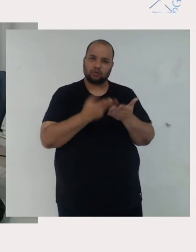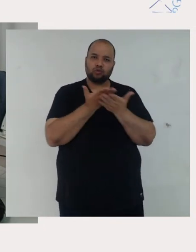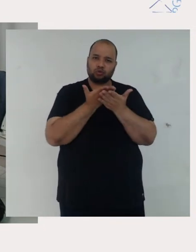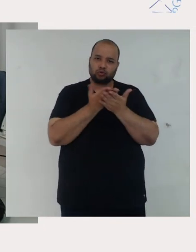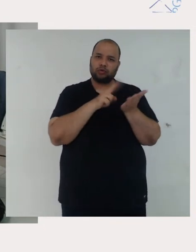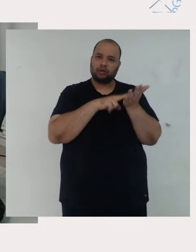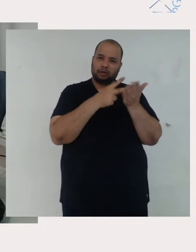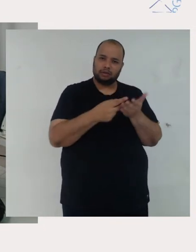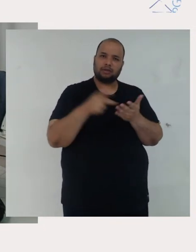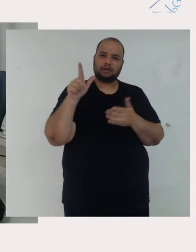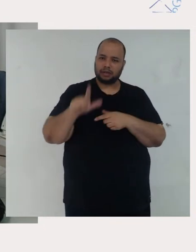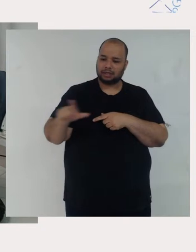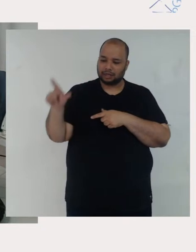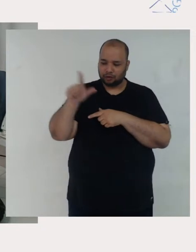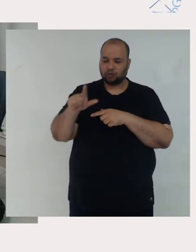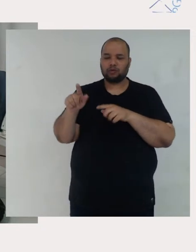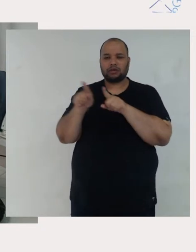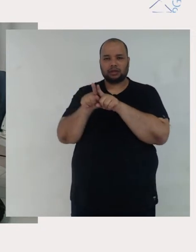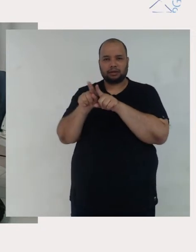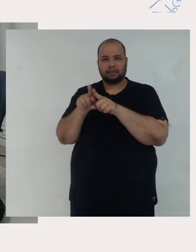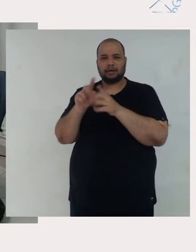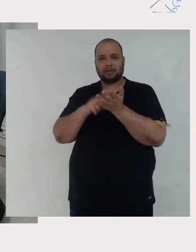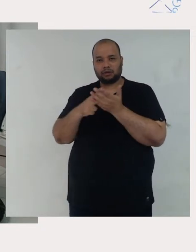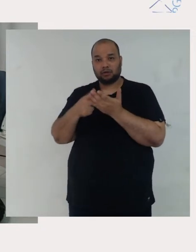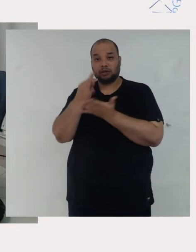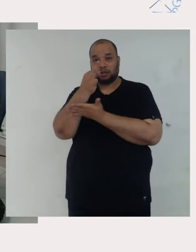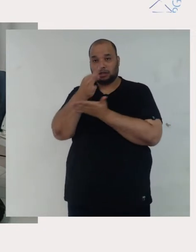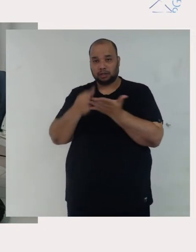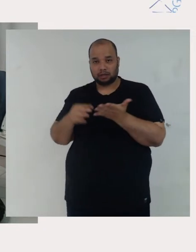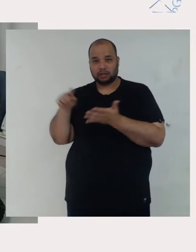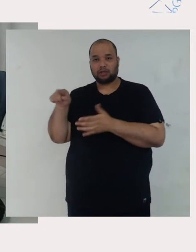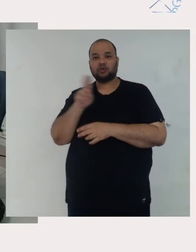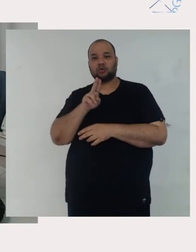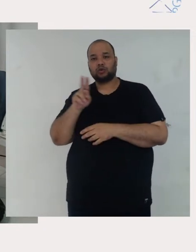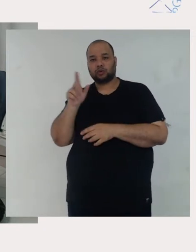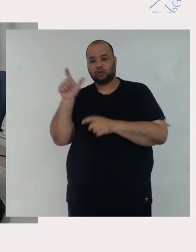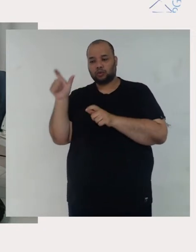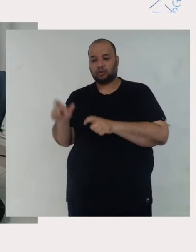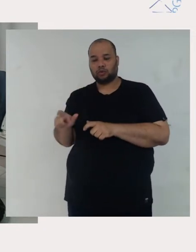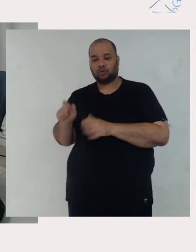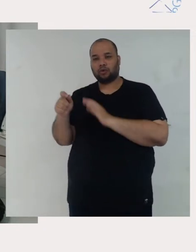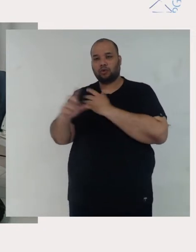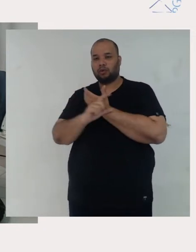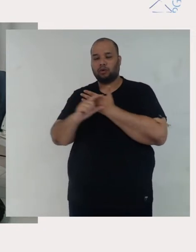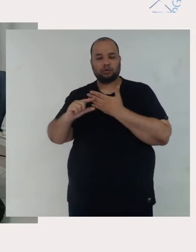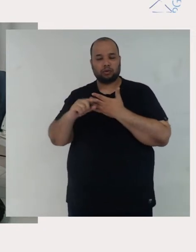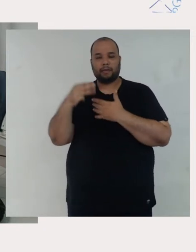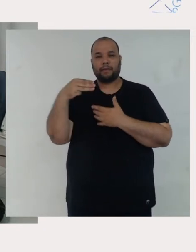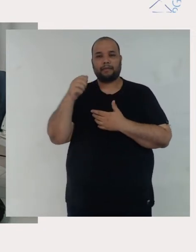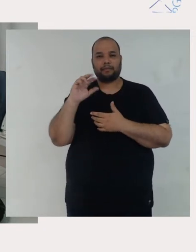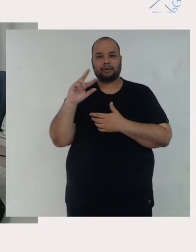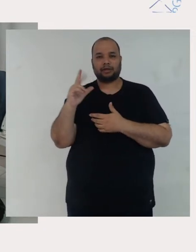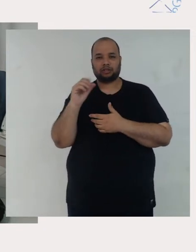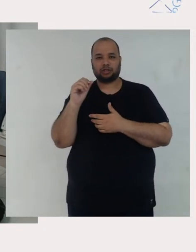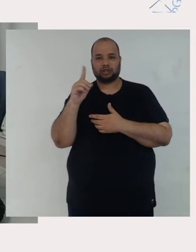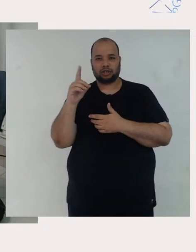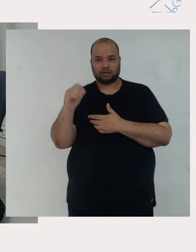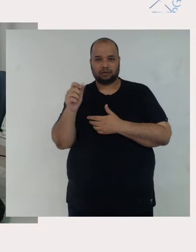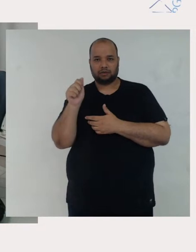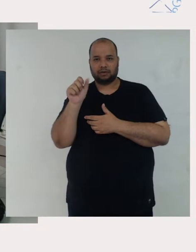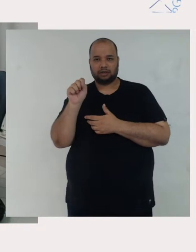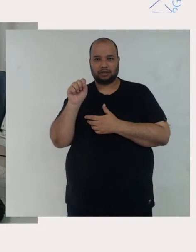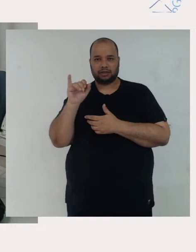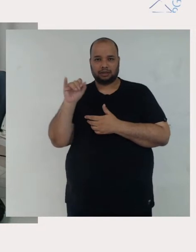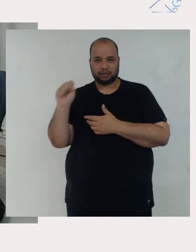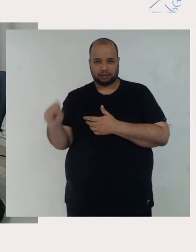tradução, literatura traduzida e tradução de textos de Machado de Assis. Um tradutor destaca-se em sua